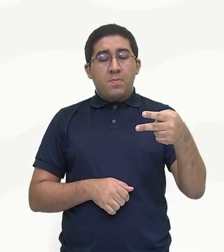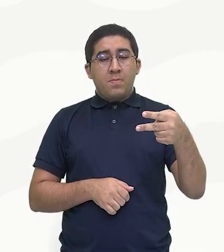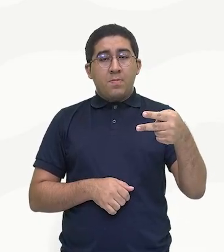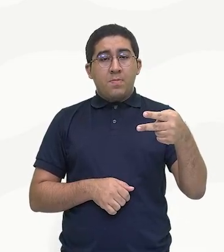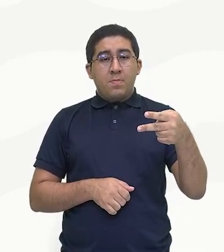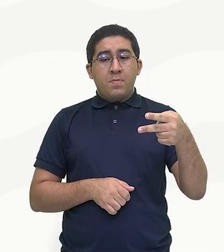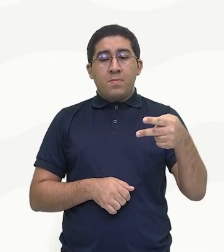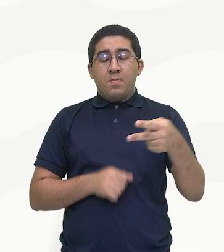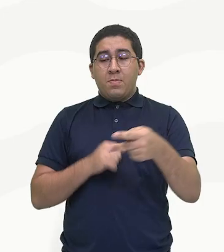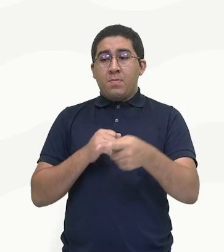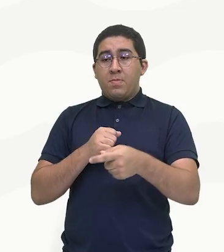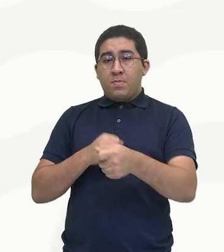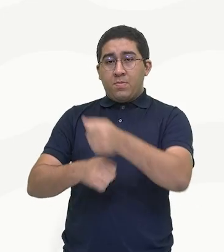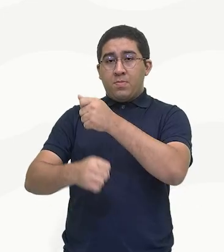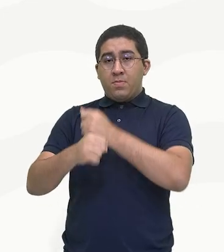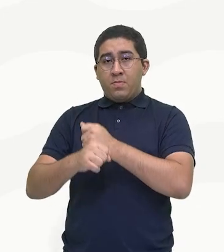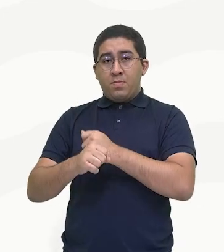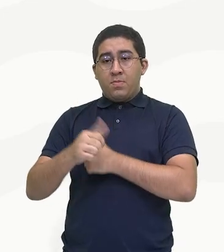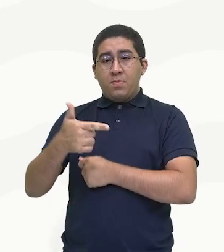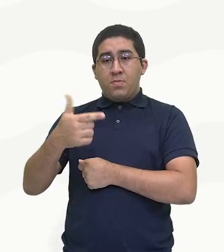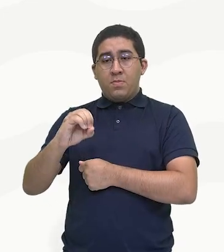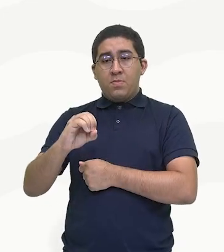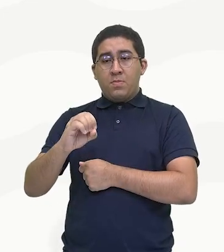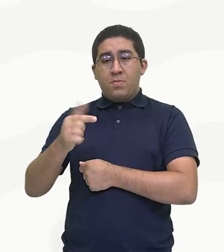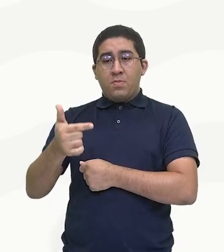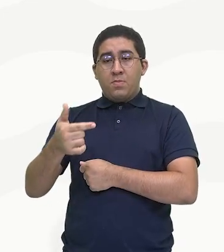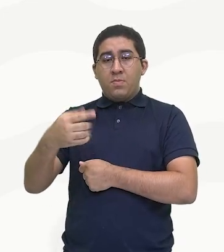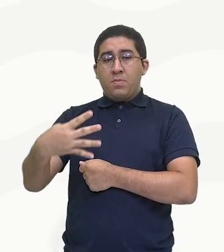E em 2024,